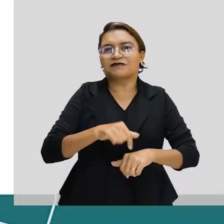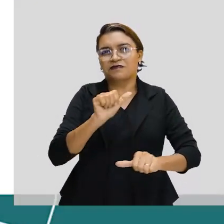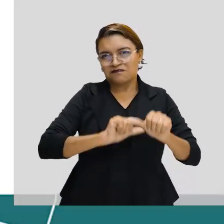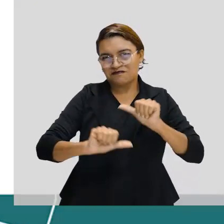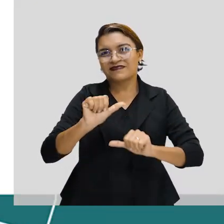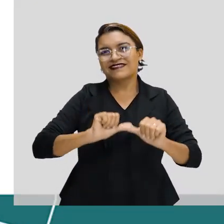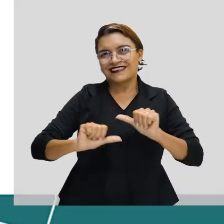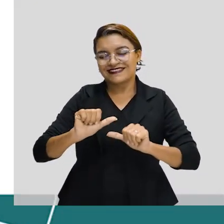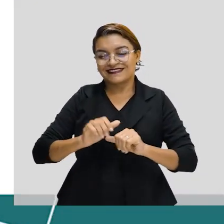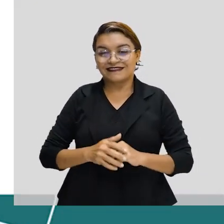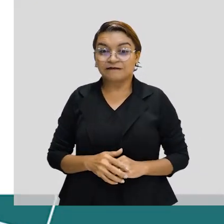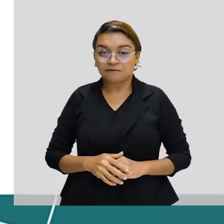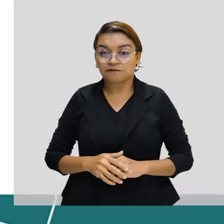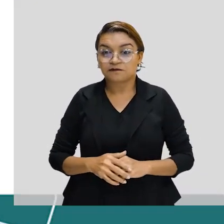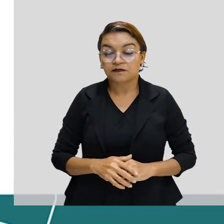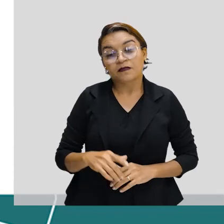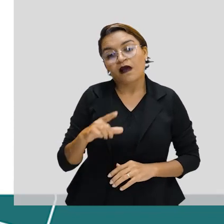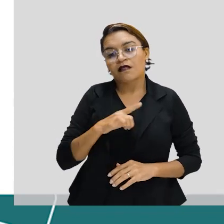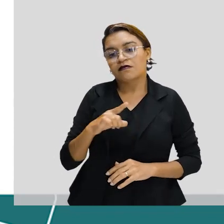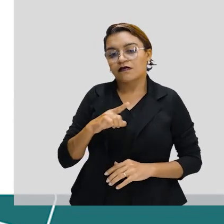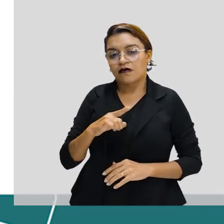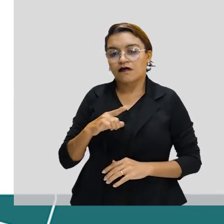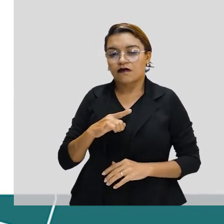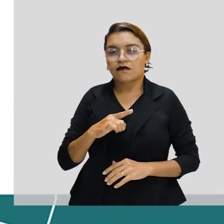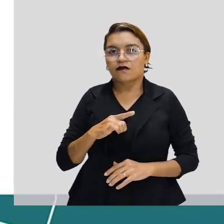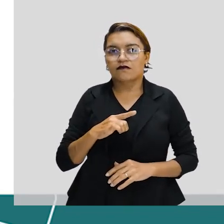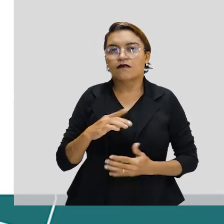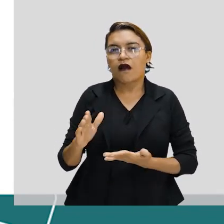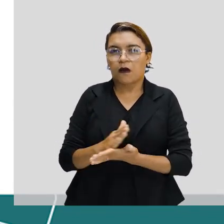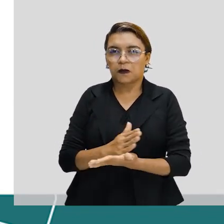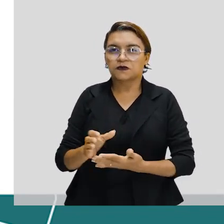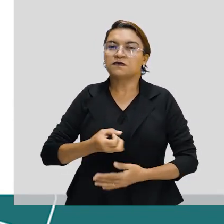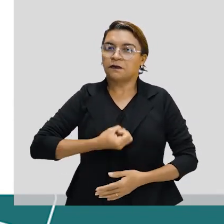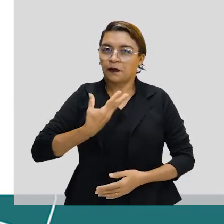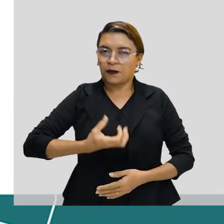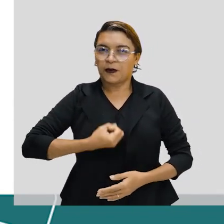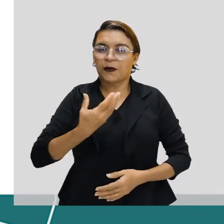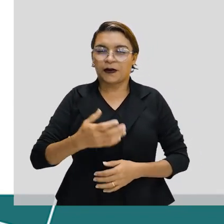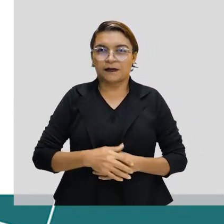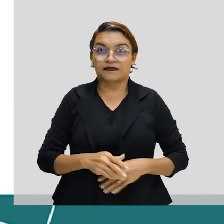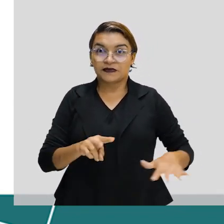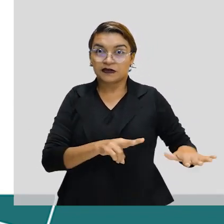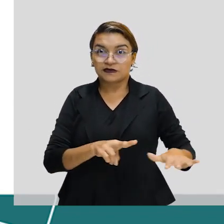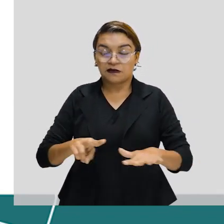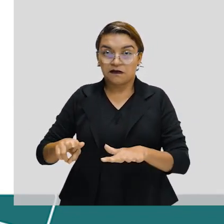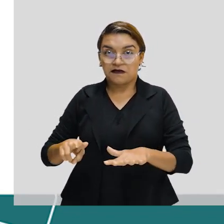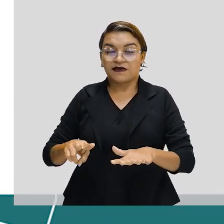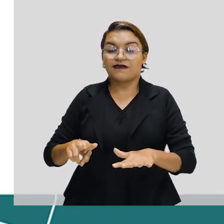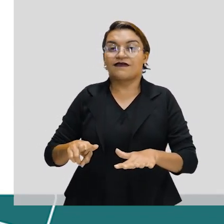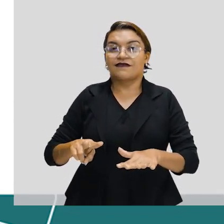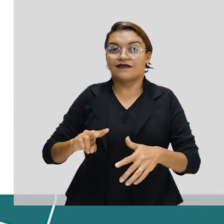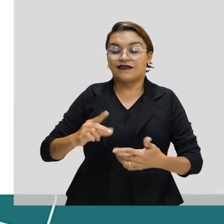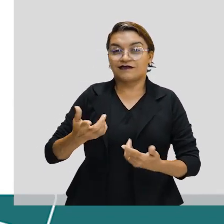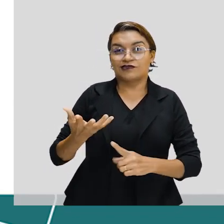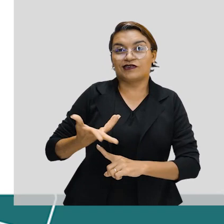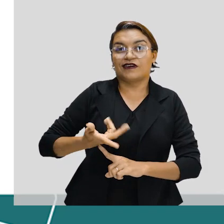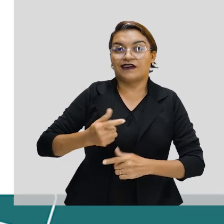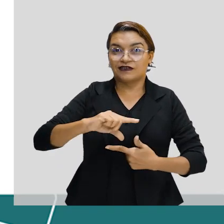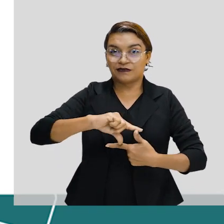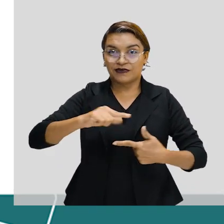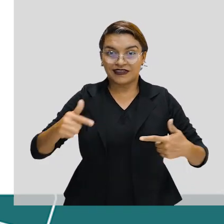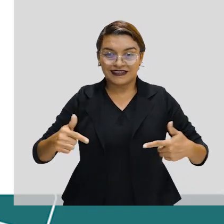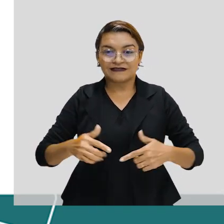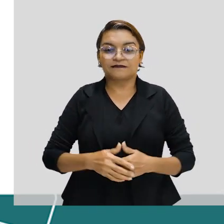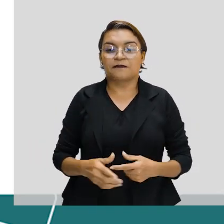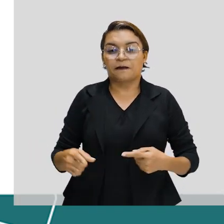vamos falar. Só que nós vamos nos ater aos poemas, alguns, tá? Semana de Arte Moderna, claro, o lugar é